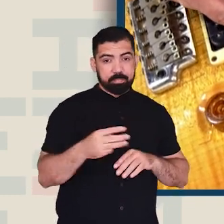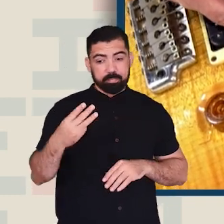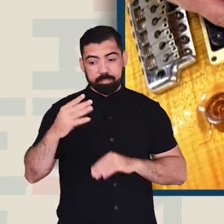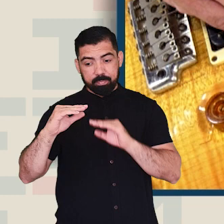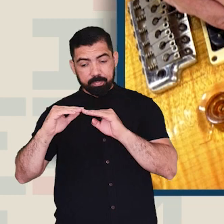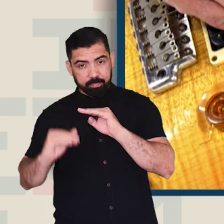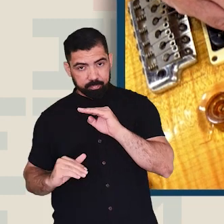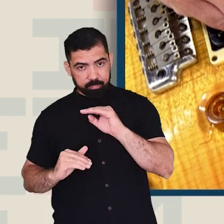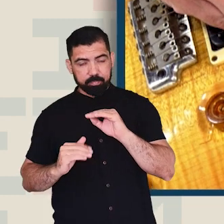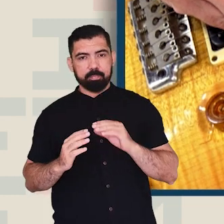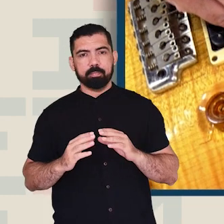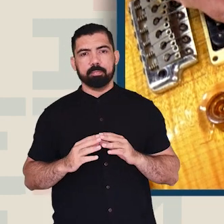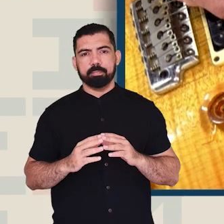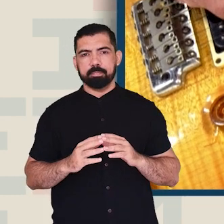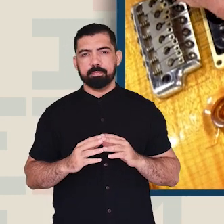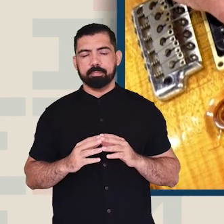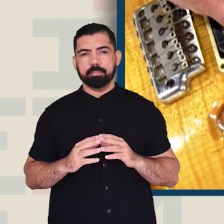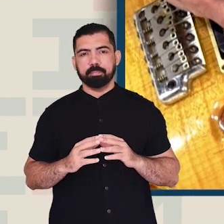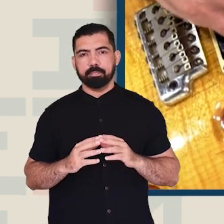menor.